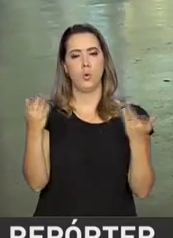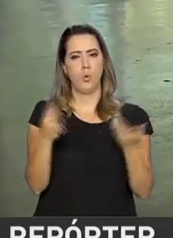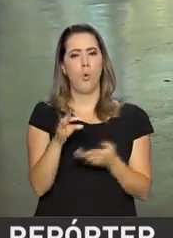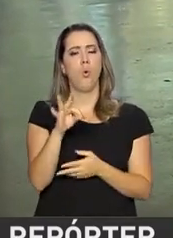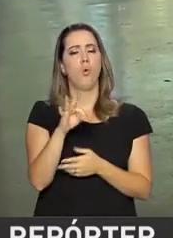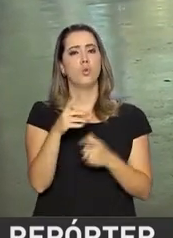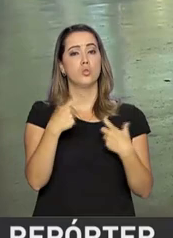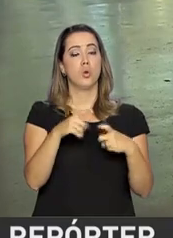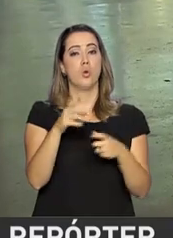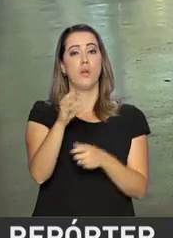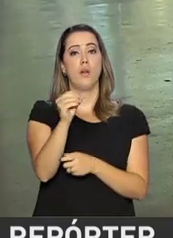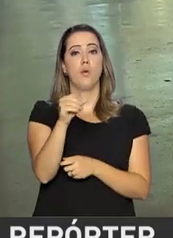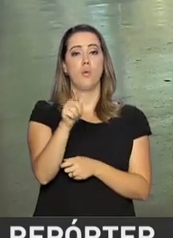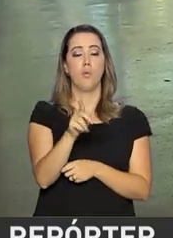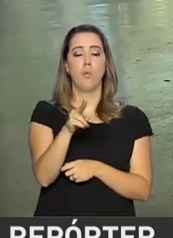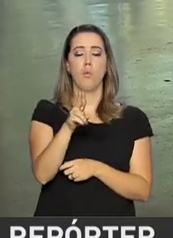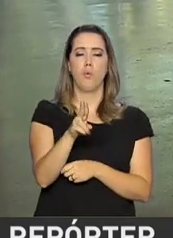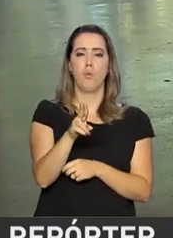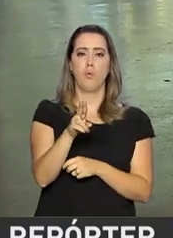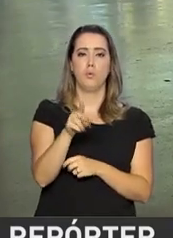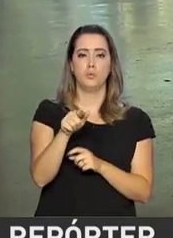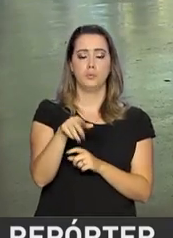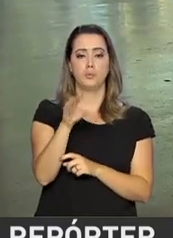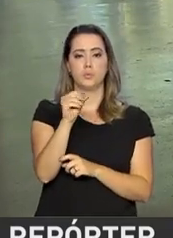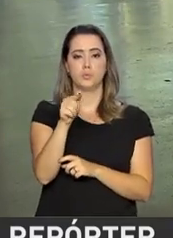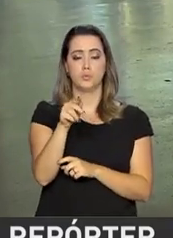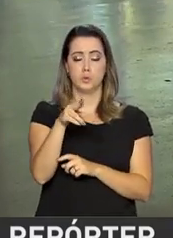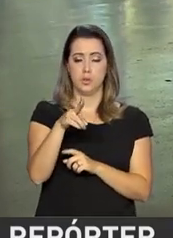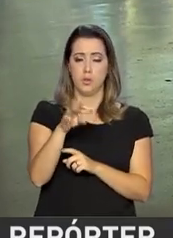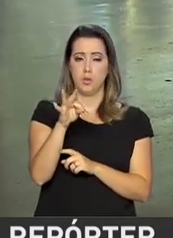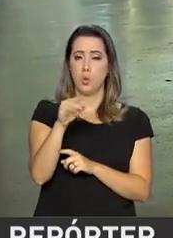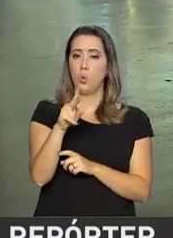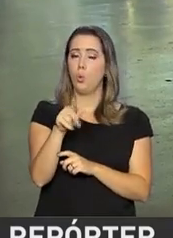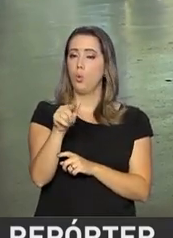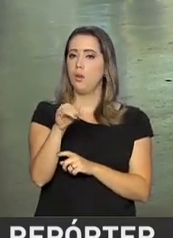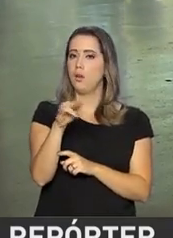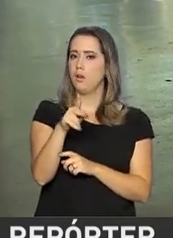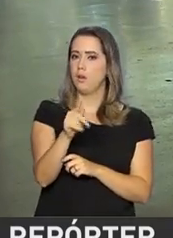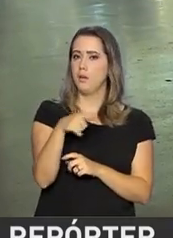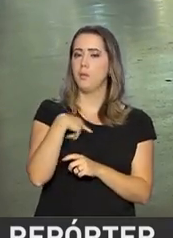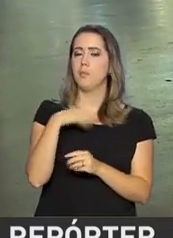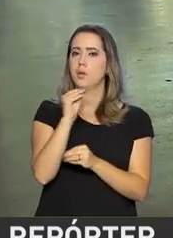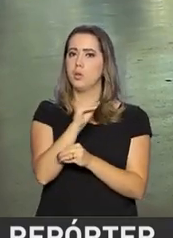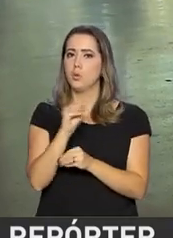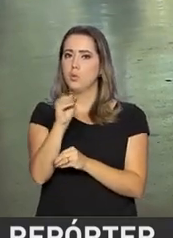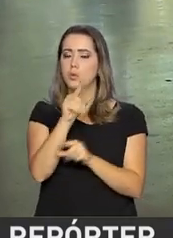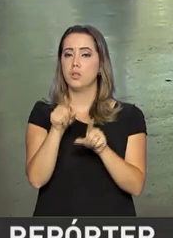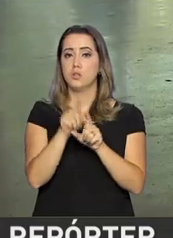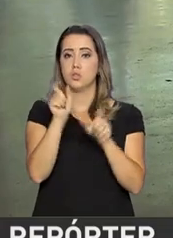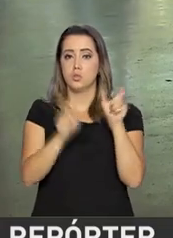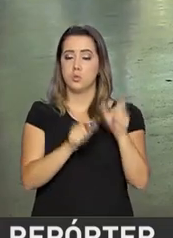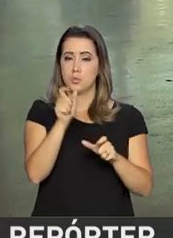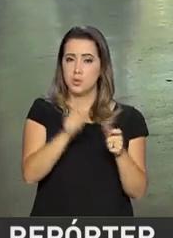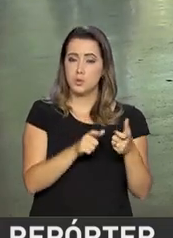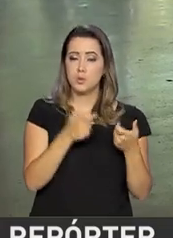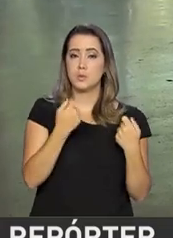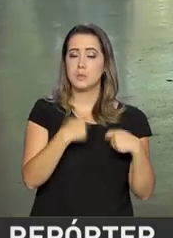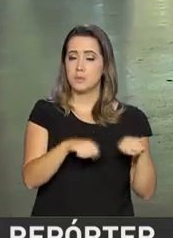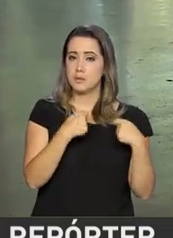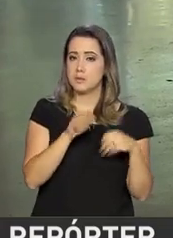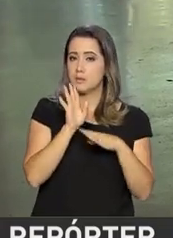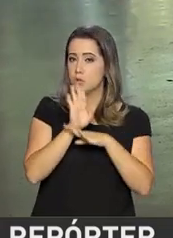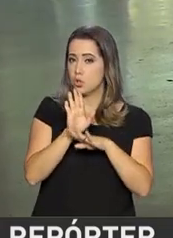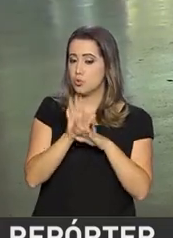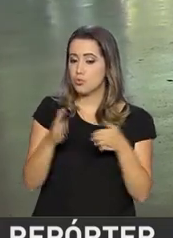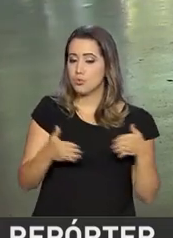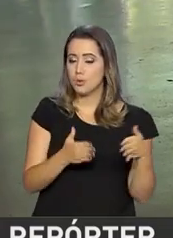Cerrado, que ajuda essas pessoas que estão em situação de alta vulnerabilidade. Entende? Já trabalhei com abordagem social e esse curso